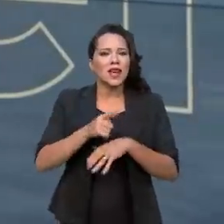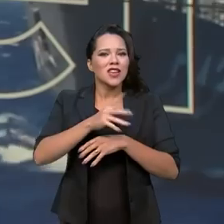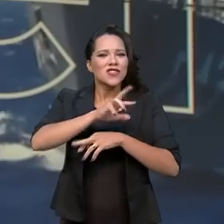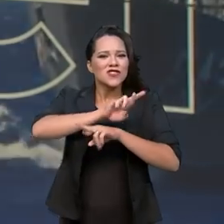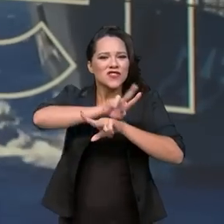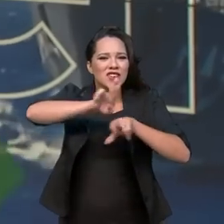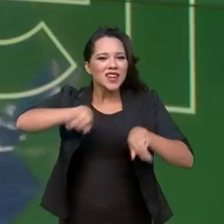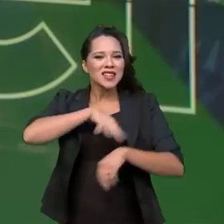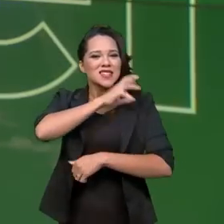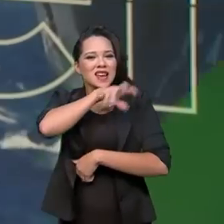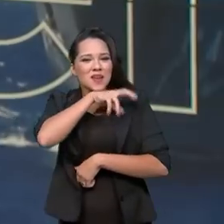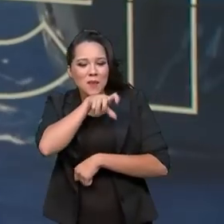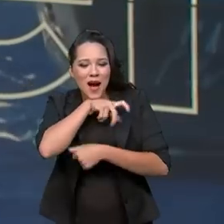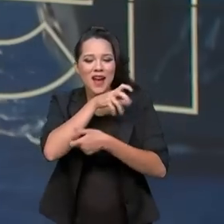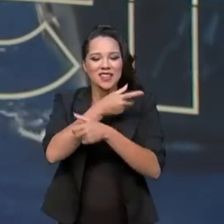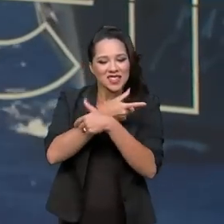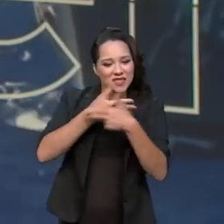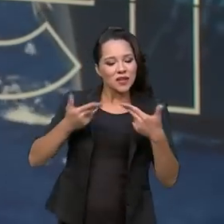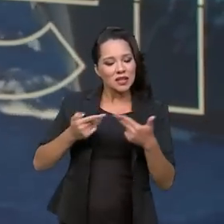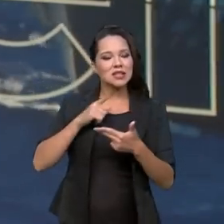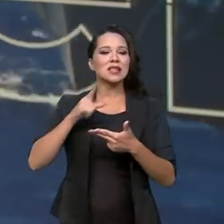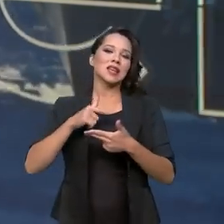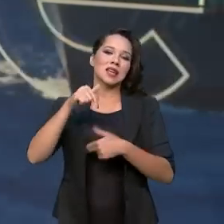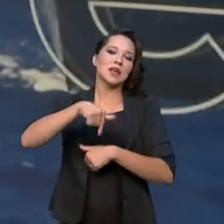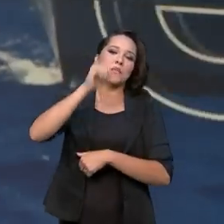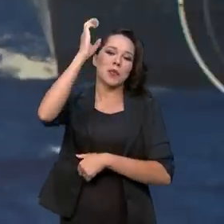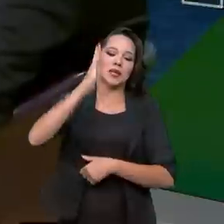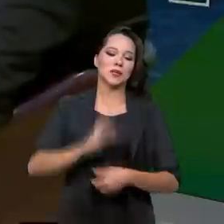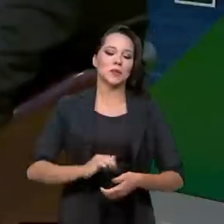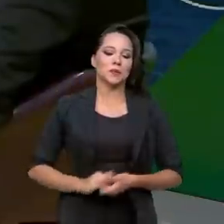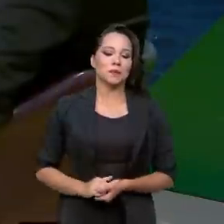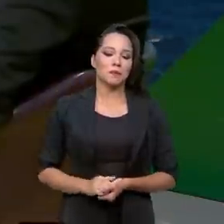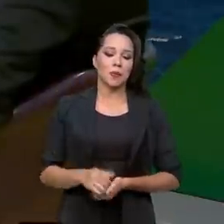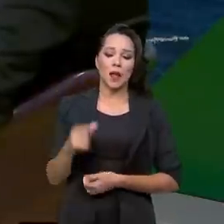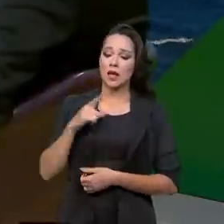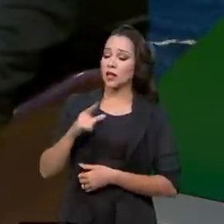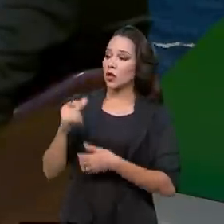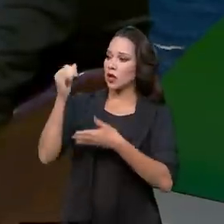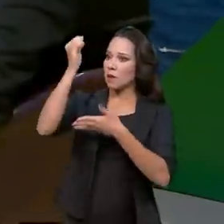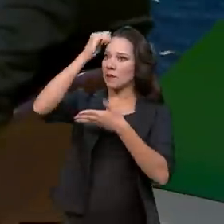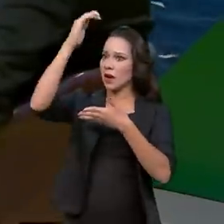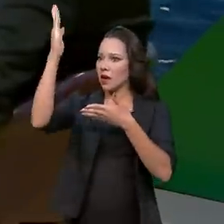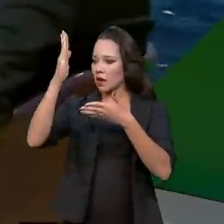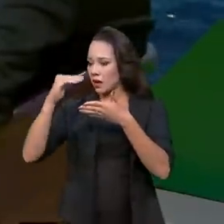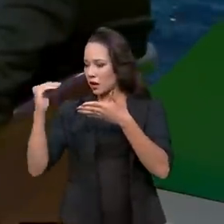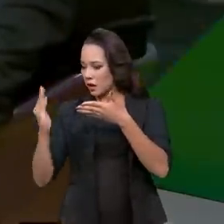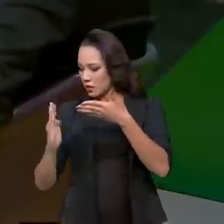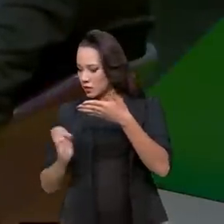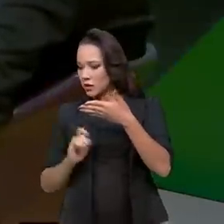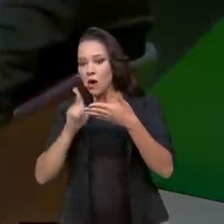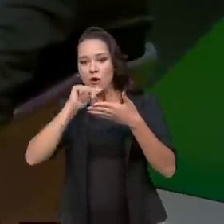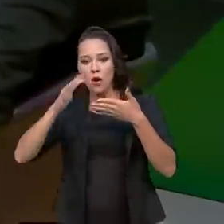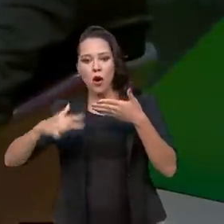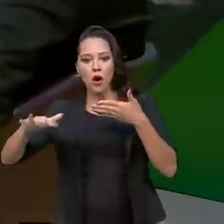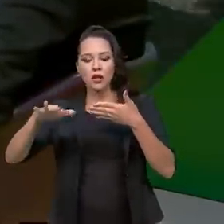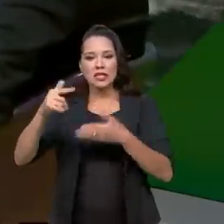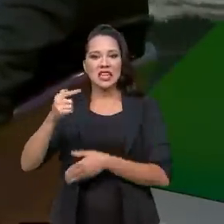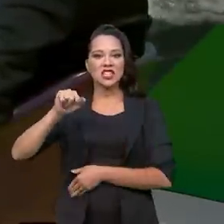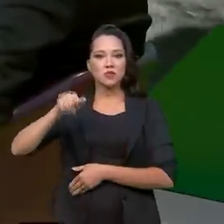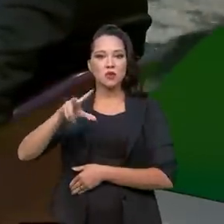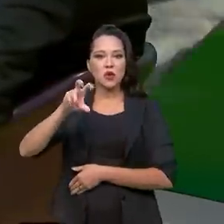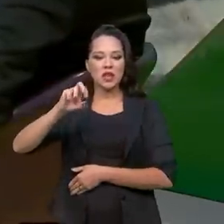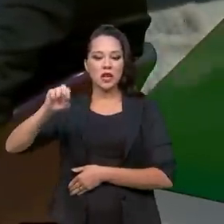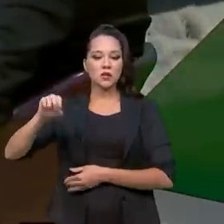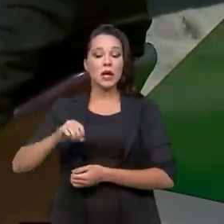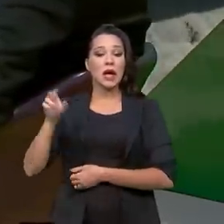biodiversidade à disposição do nosso Estado. Nós temos uma costa de 7.400 quilômetros e nós temos